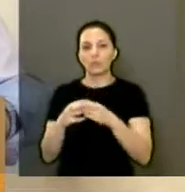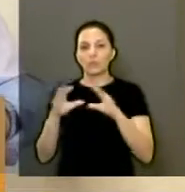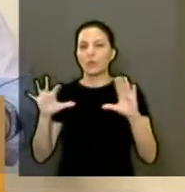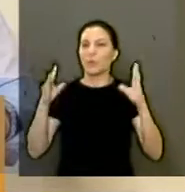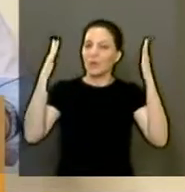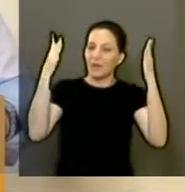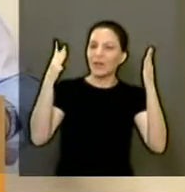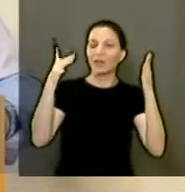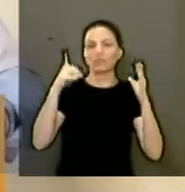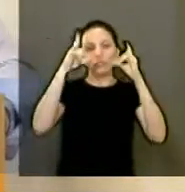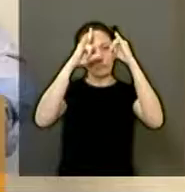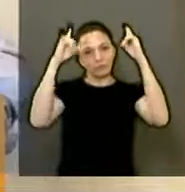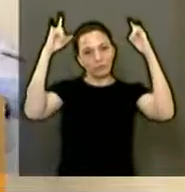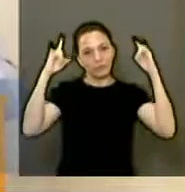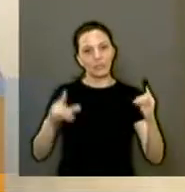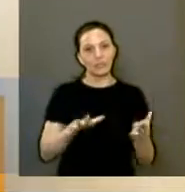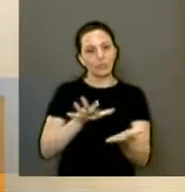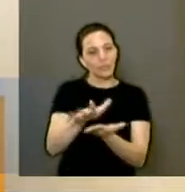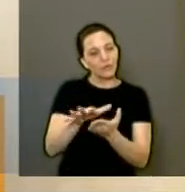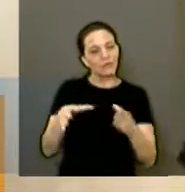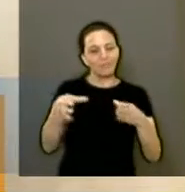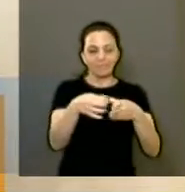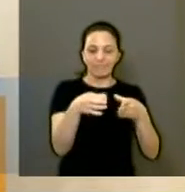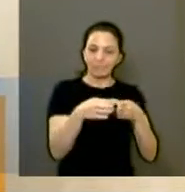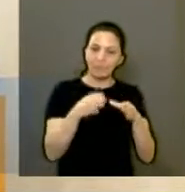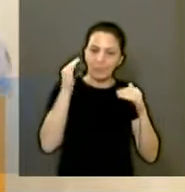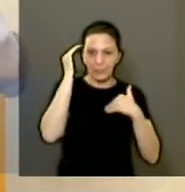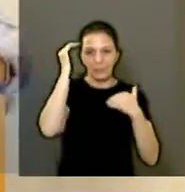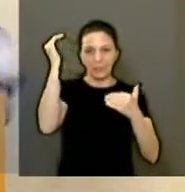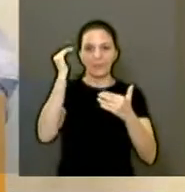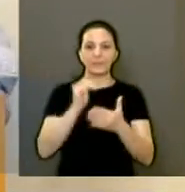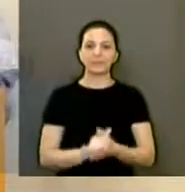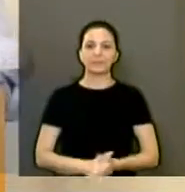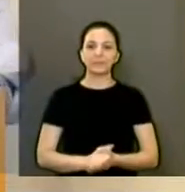prestada muito obrigada viu e